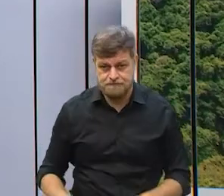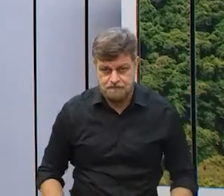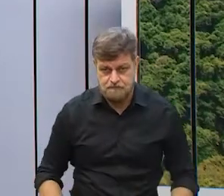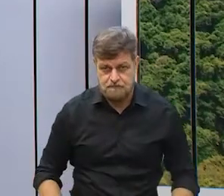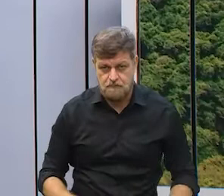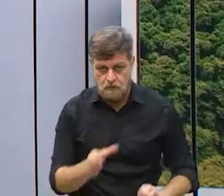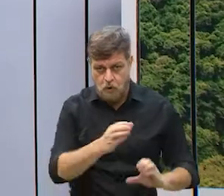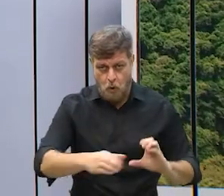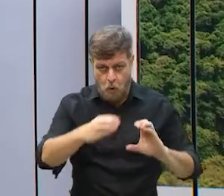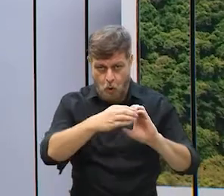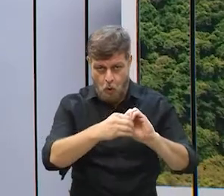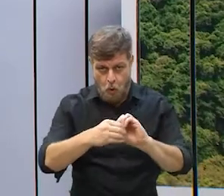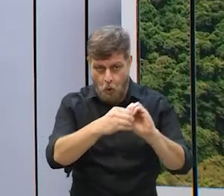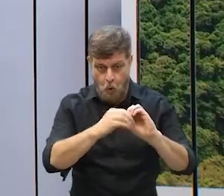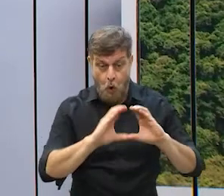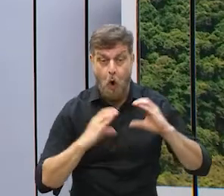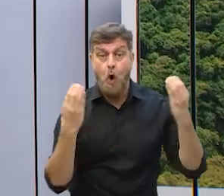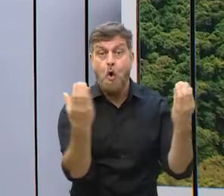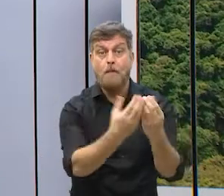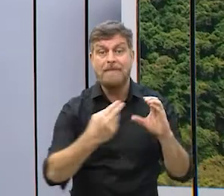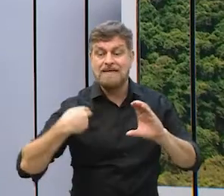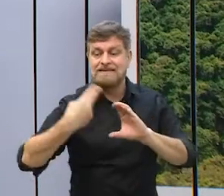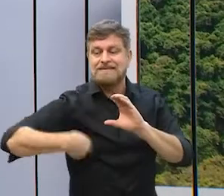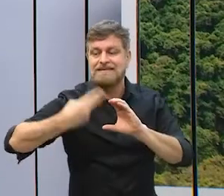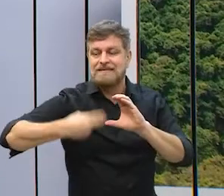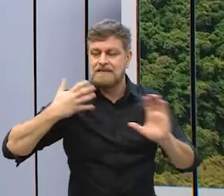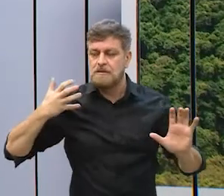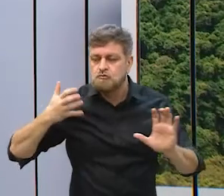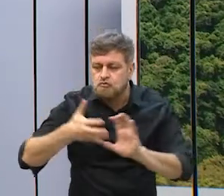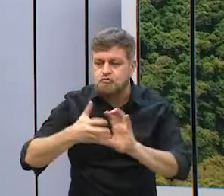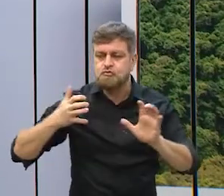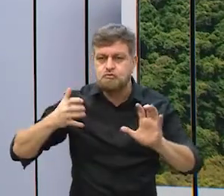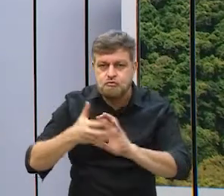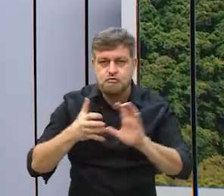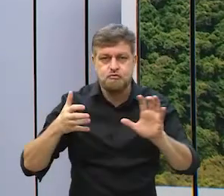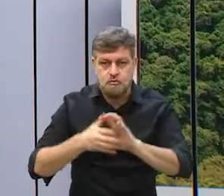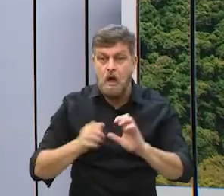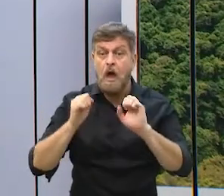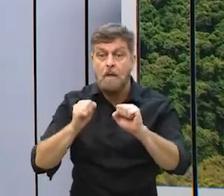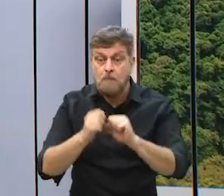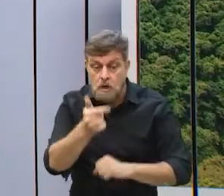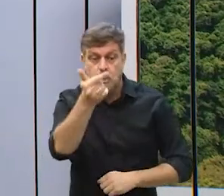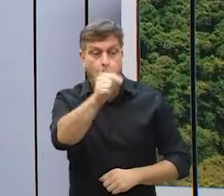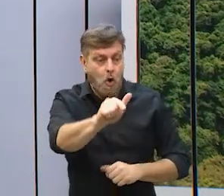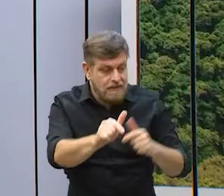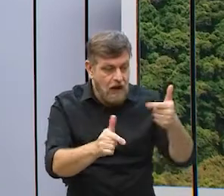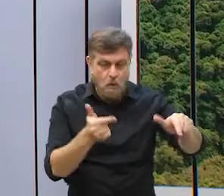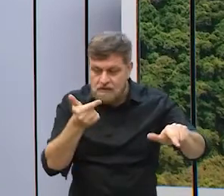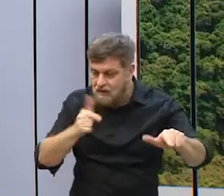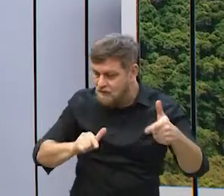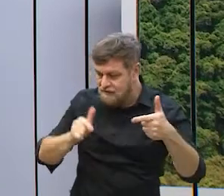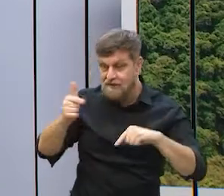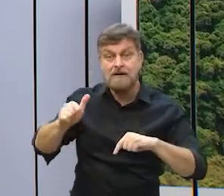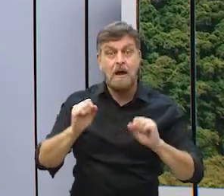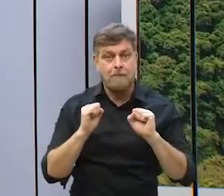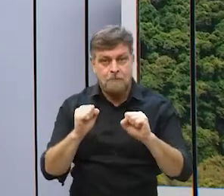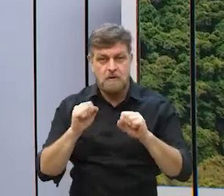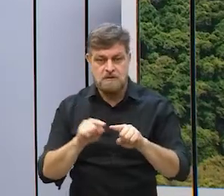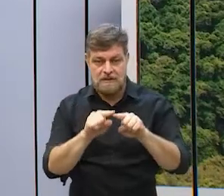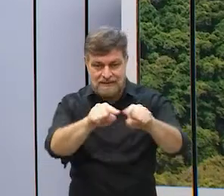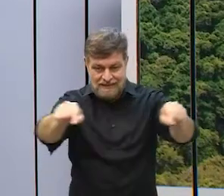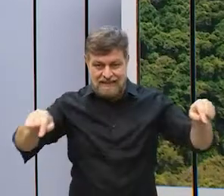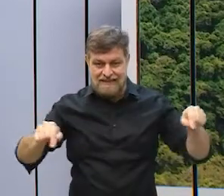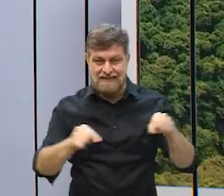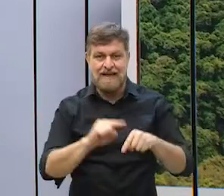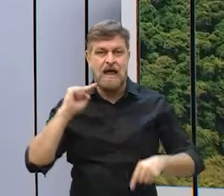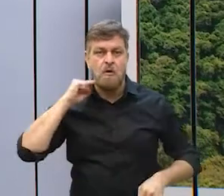Nós temos uma cooperativa de reciclagem na região e pode ser instalado outras. Tem o aterro Delta, que